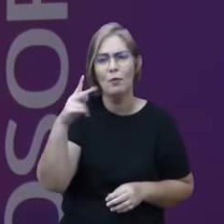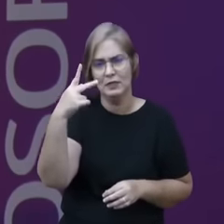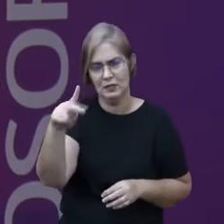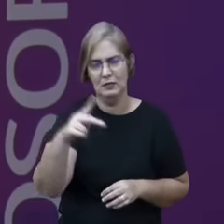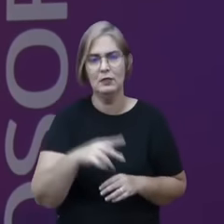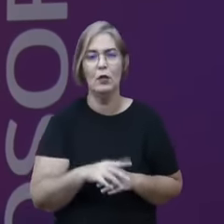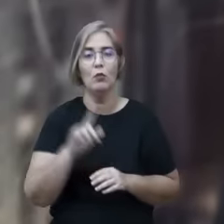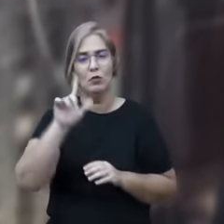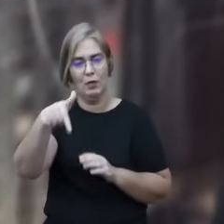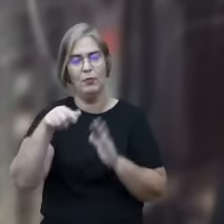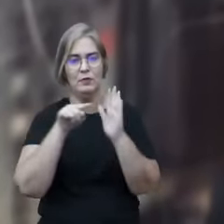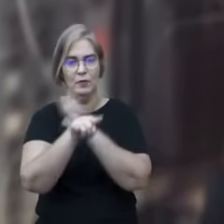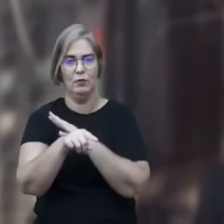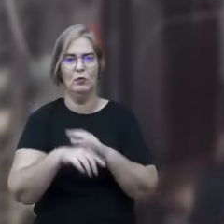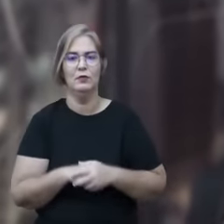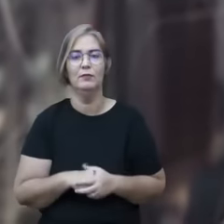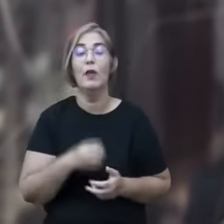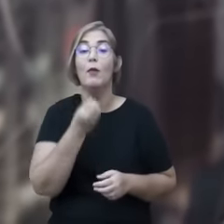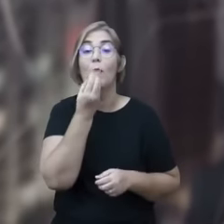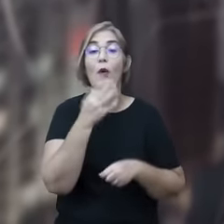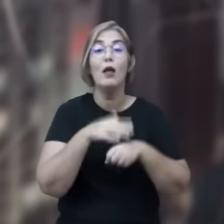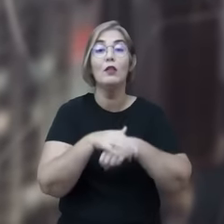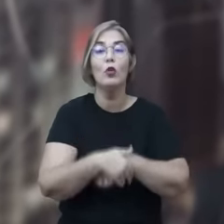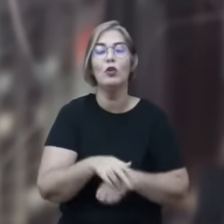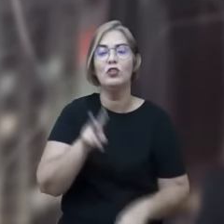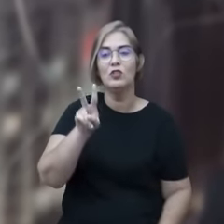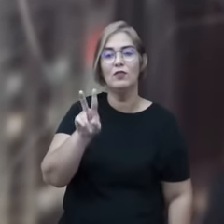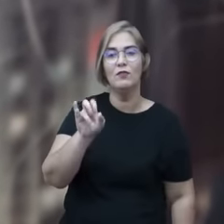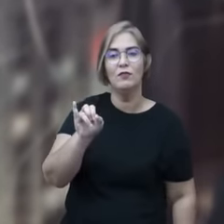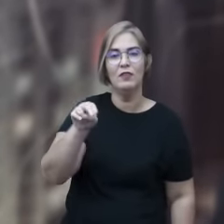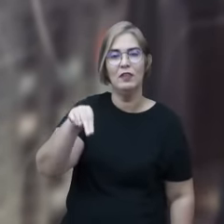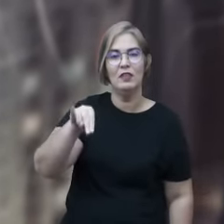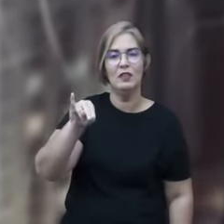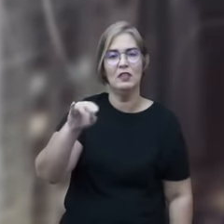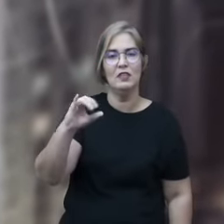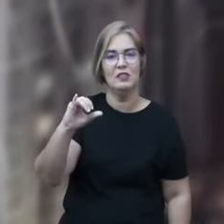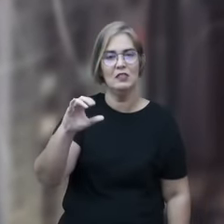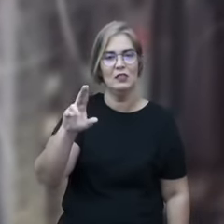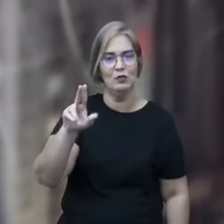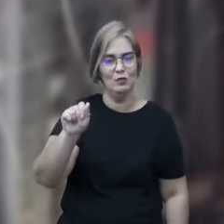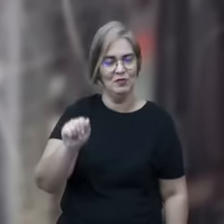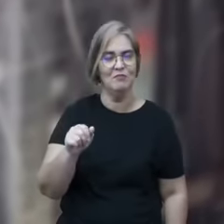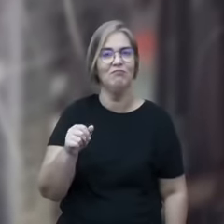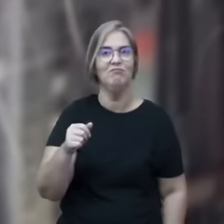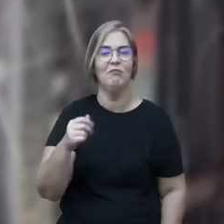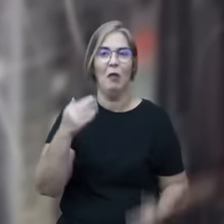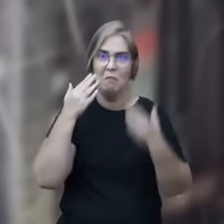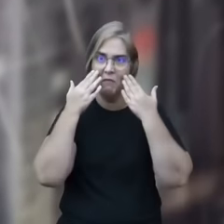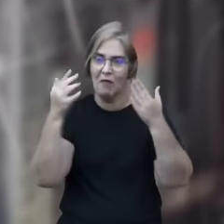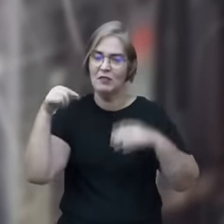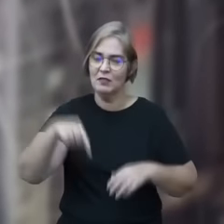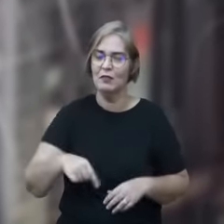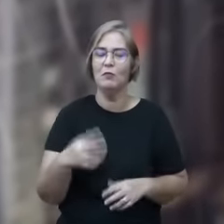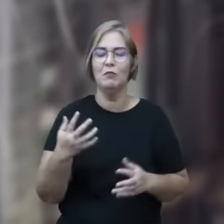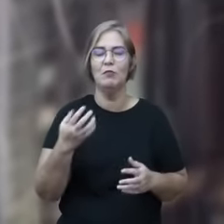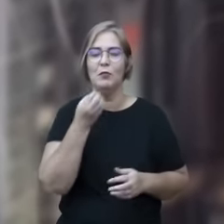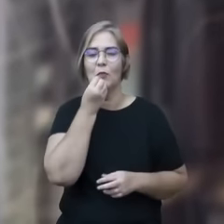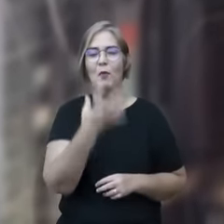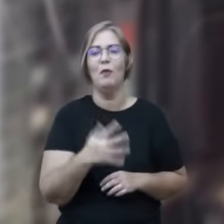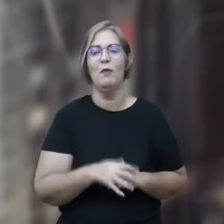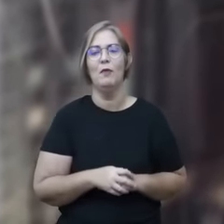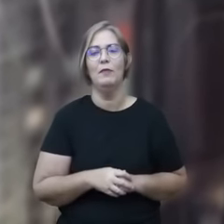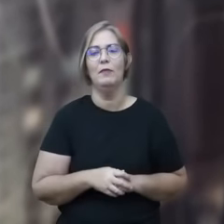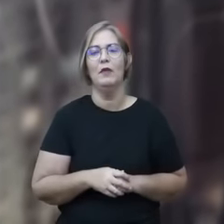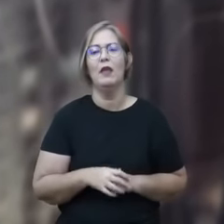e fazer sua pergunta. Boa noite. Eh, meu nome é Vinícius, foi um prazer eh ver a sua apresentação aqui. E eu fiquei com uma dúvida, né? Eu perdi